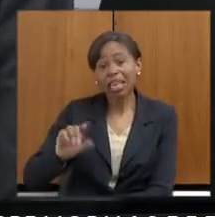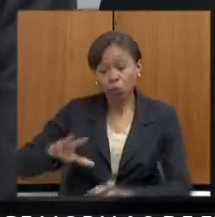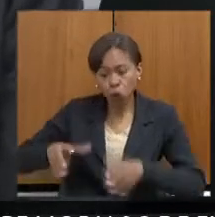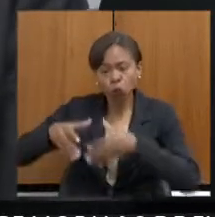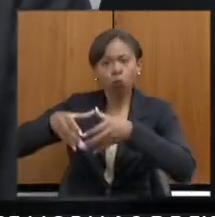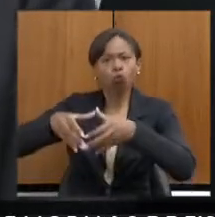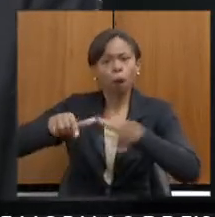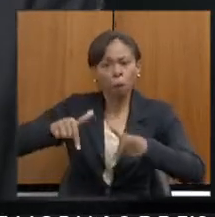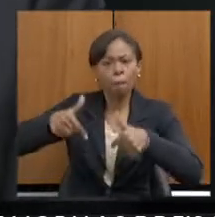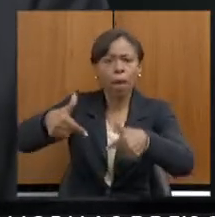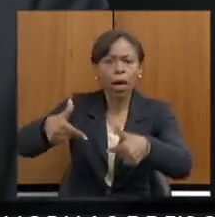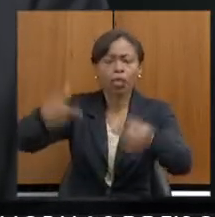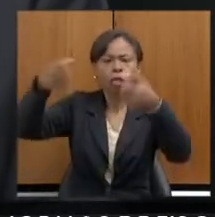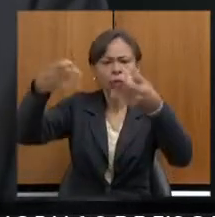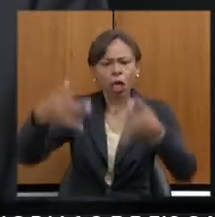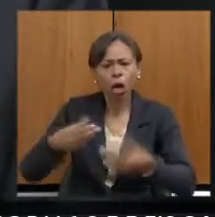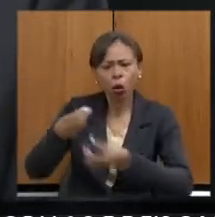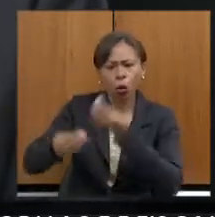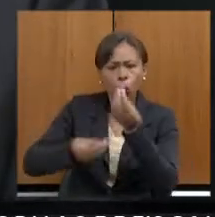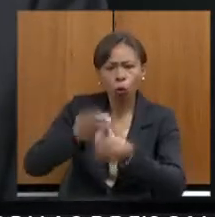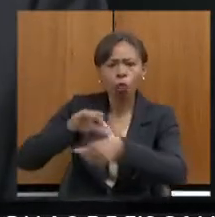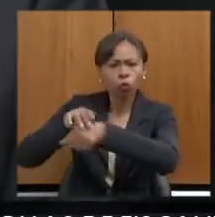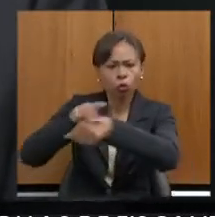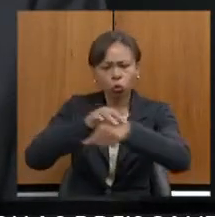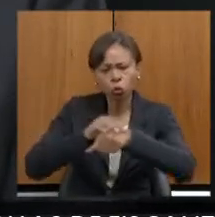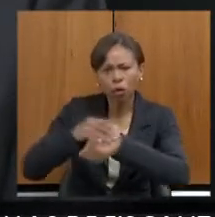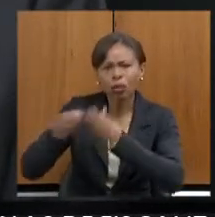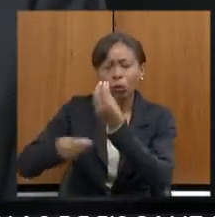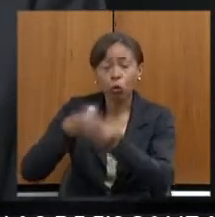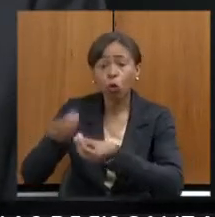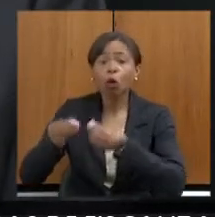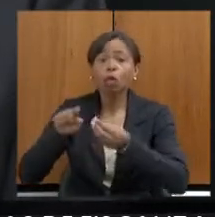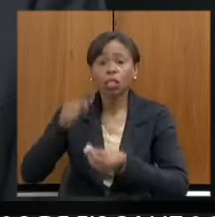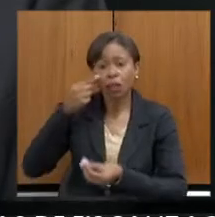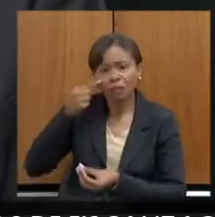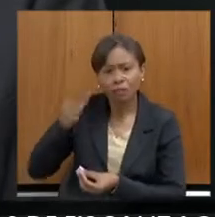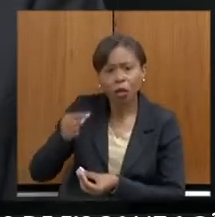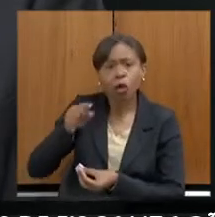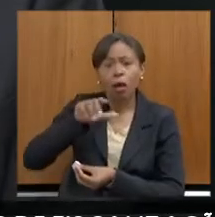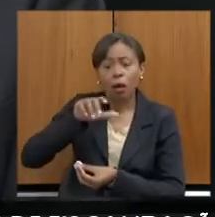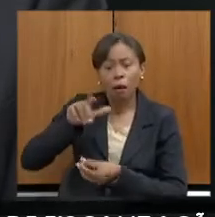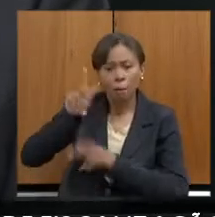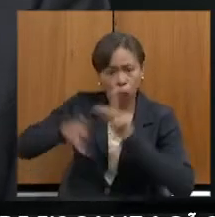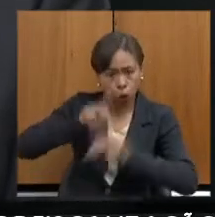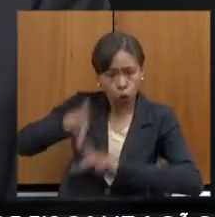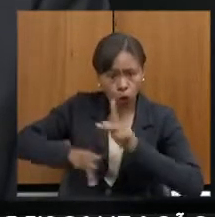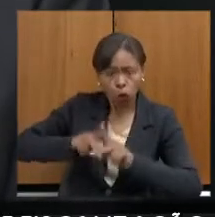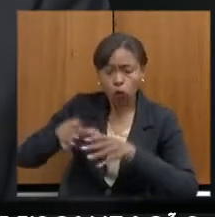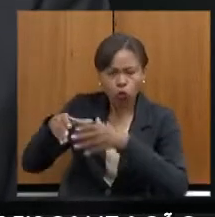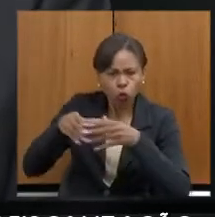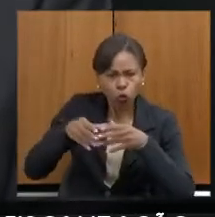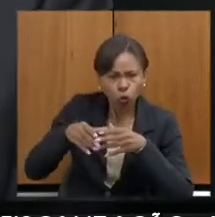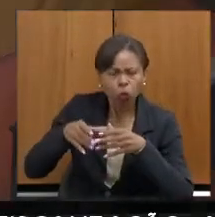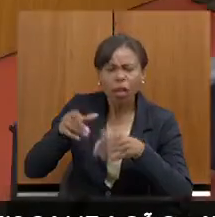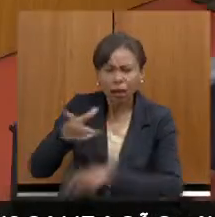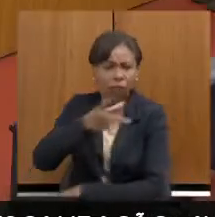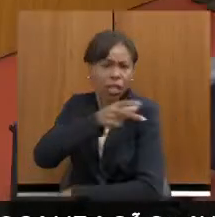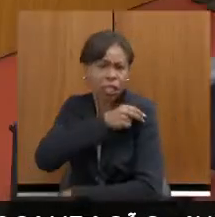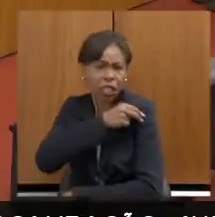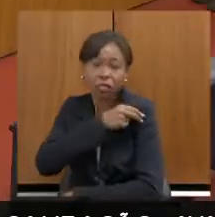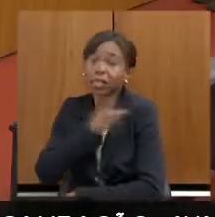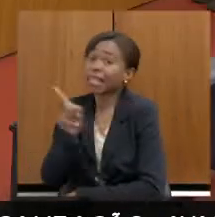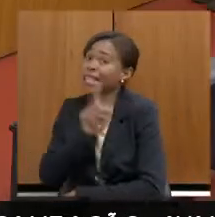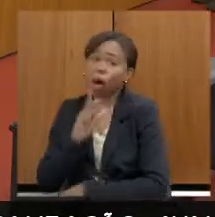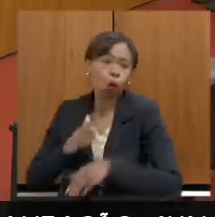Frente como estava sendo a doença que a gente viu claramente que Todas aquelas classes que estavam sendo vacinadas a deixavam de frequentar o